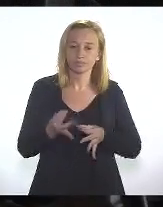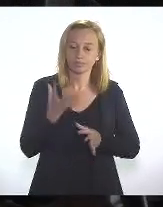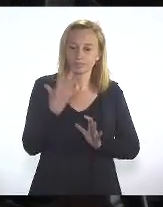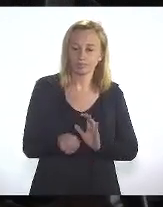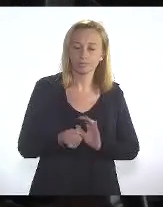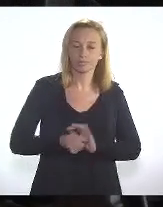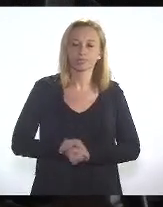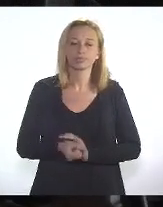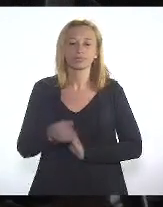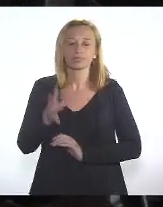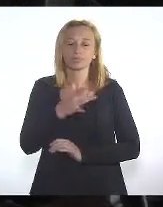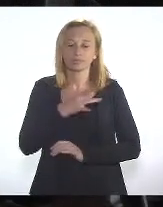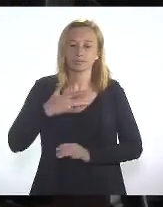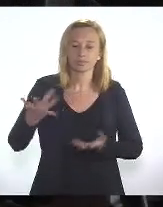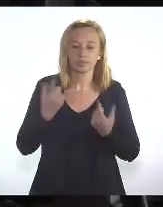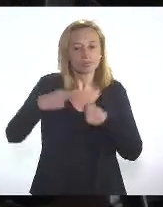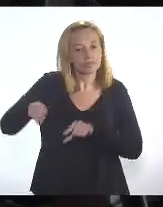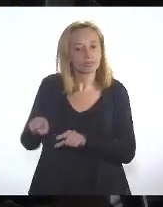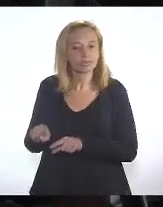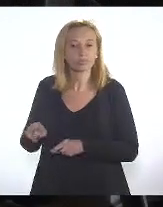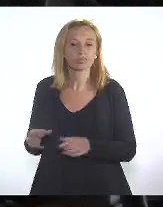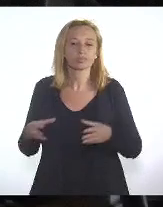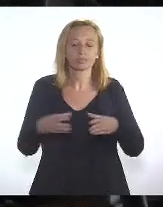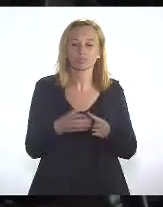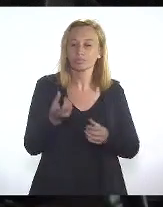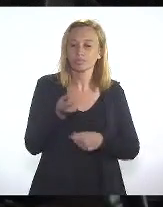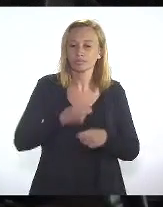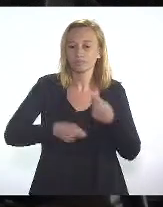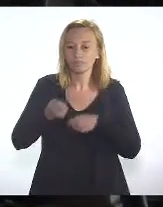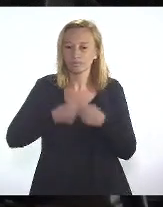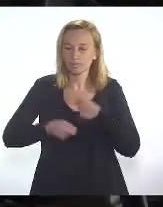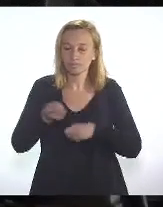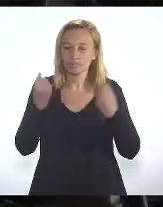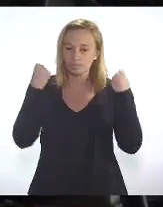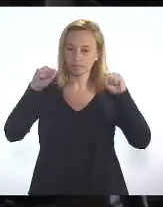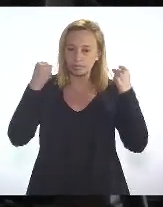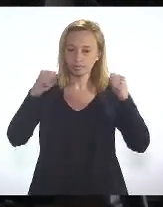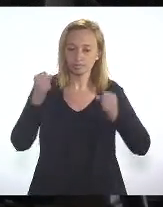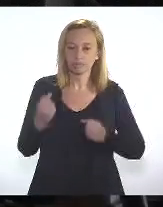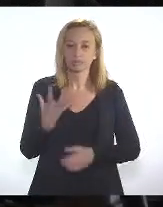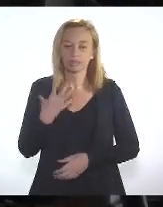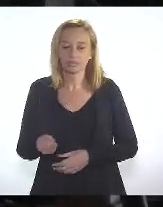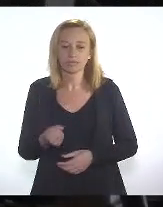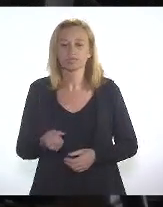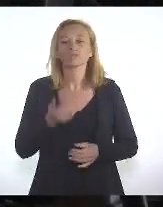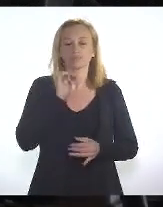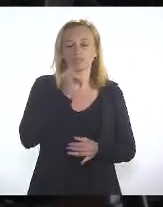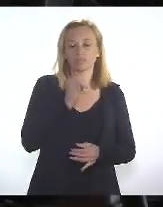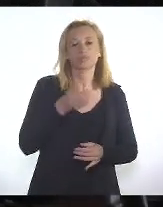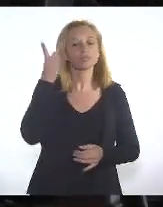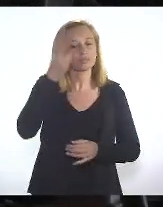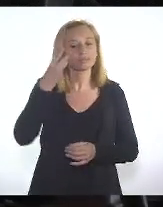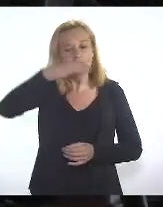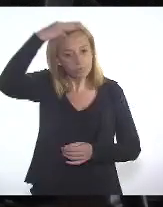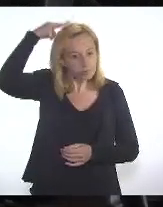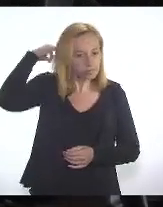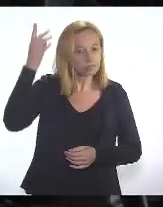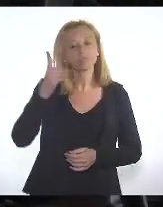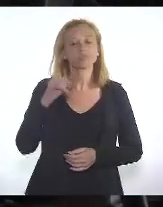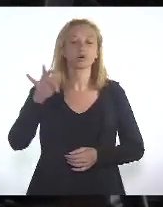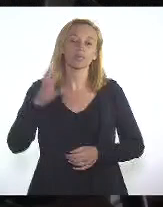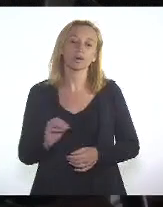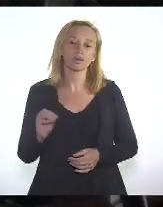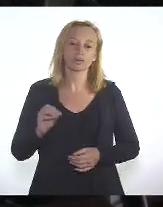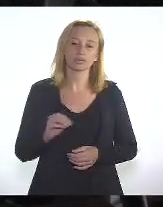favorável. De Saúde, contrário. De Economia, Indústria e Comércio, favorável. Relatores, deputado Márcio Pacheco, doutor Deodalto e